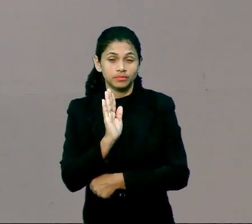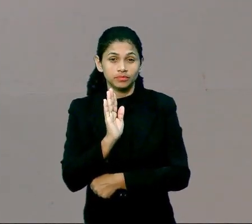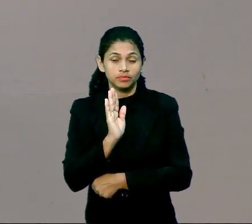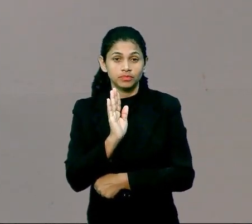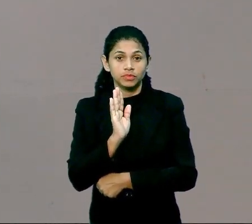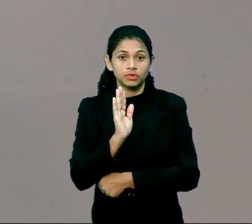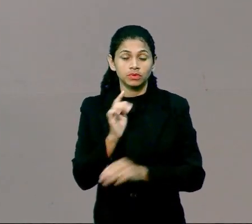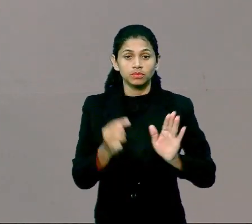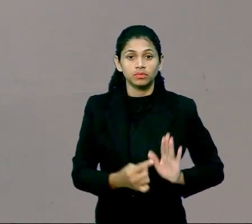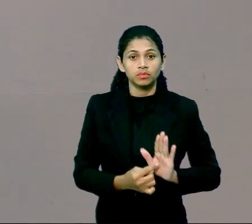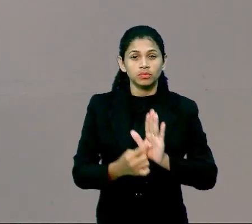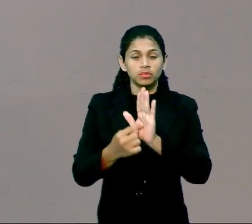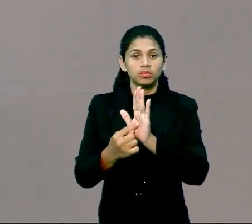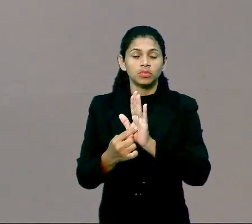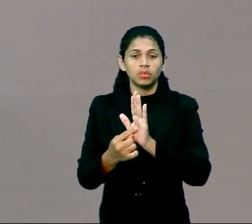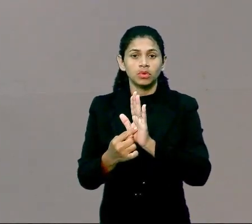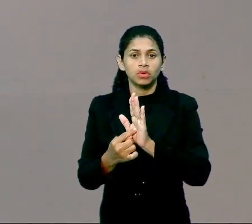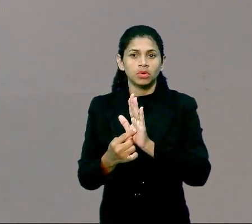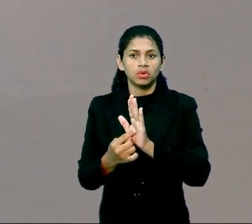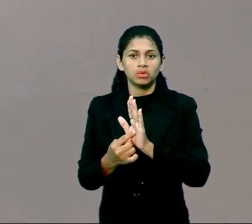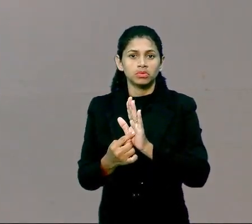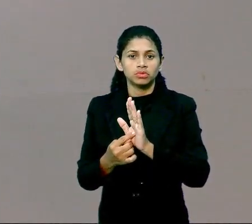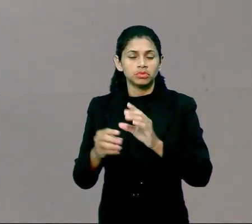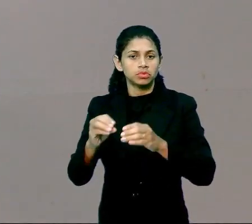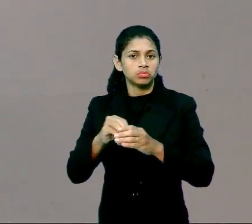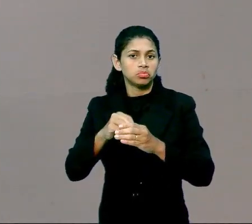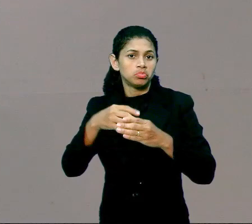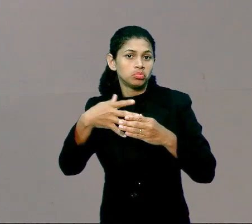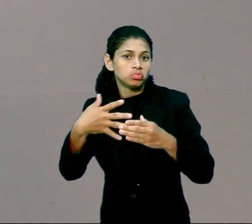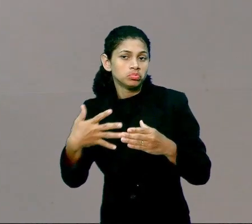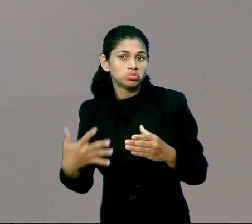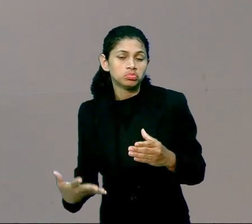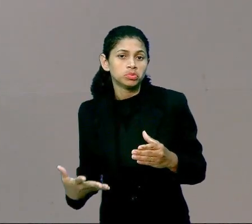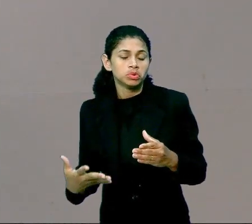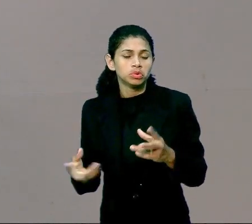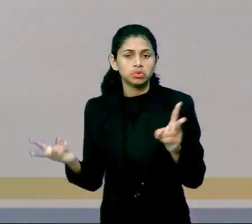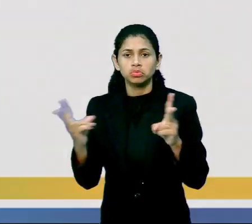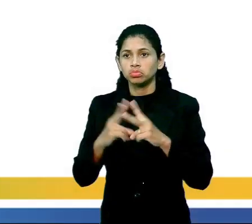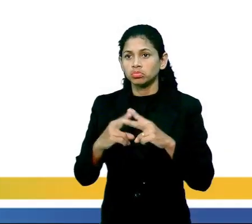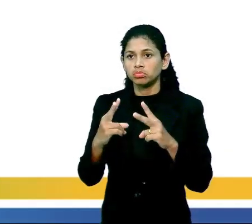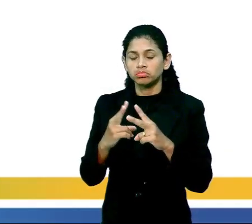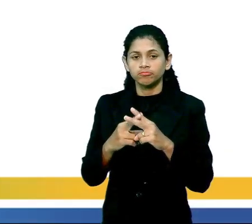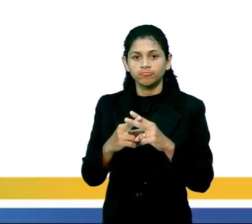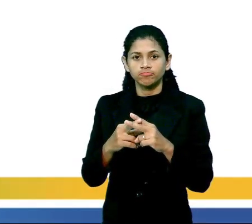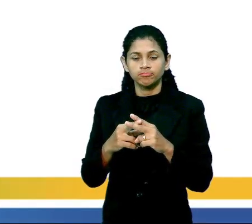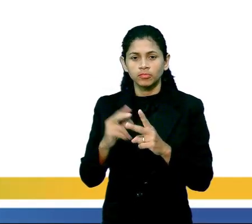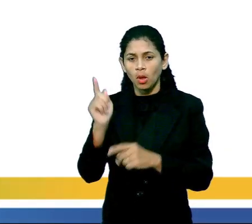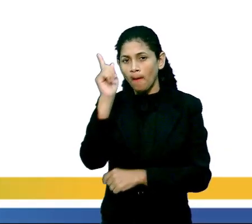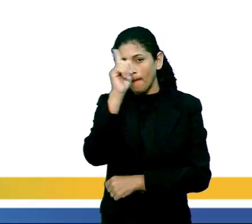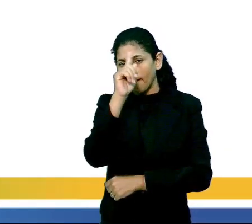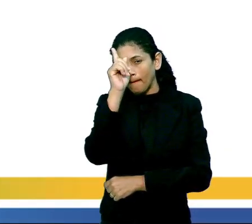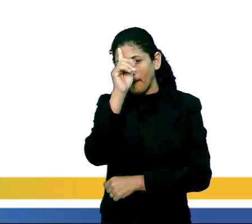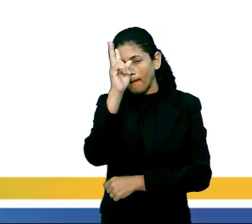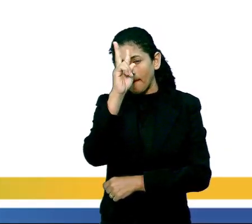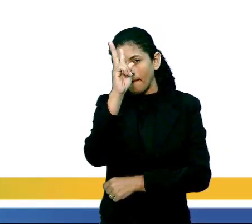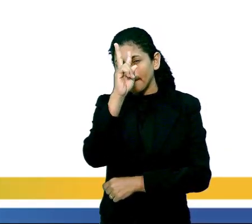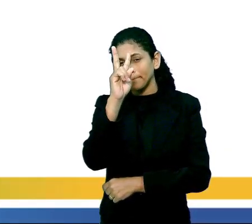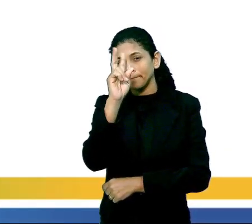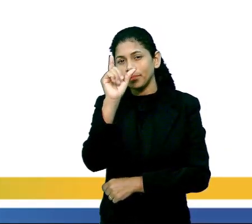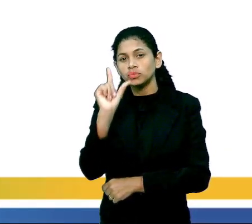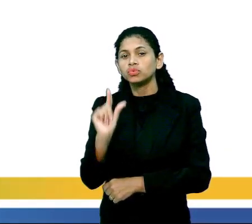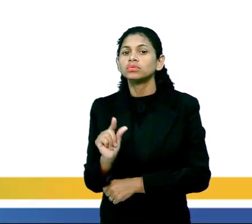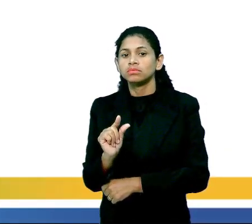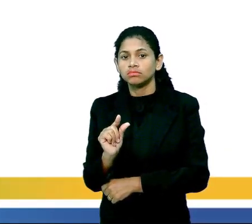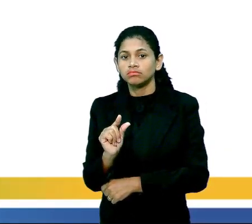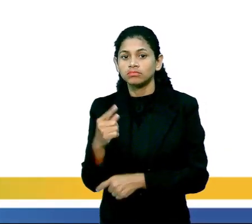de luta, não são tão reconhecidos, não são tão lembrados. Por quê? Porque talvez aqui a gente tenha essa percepção